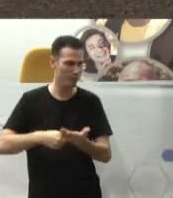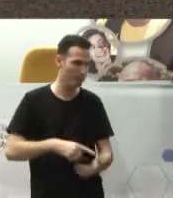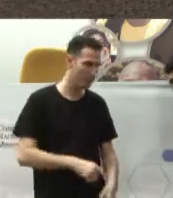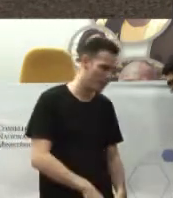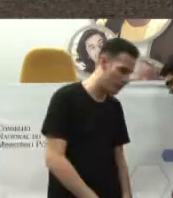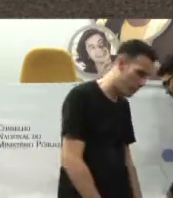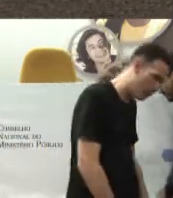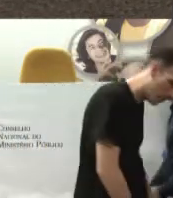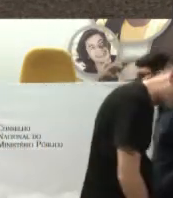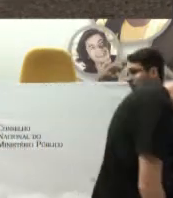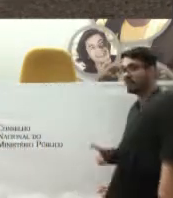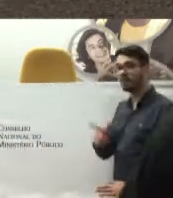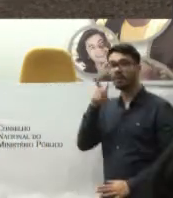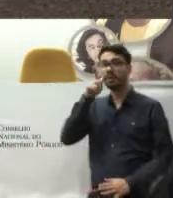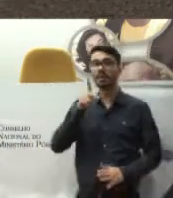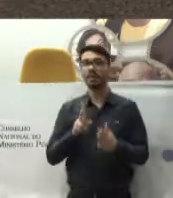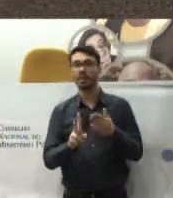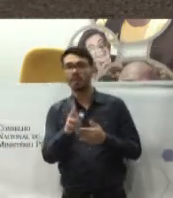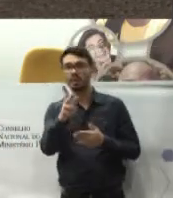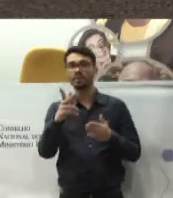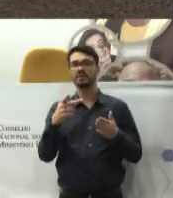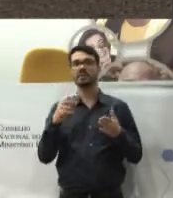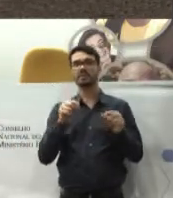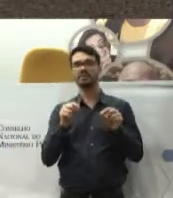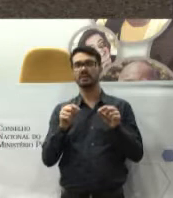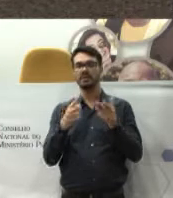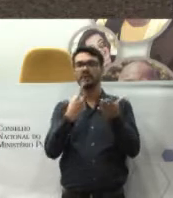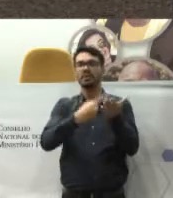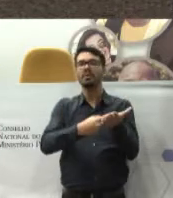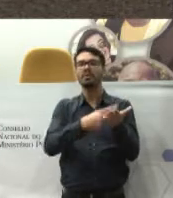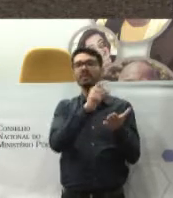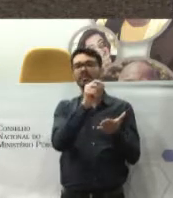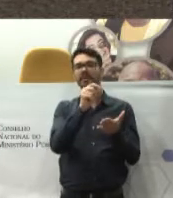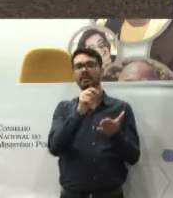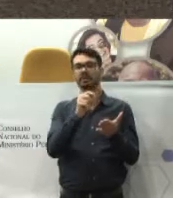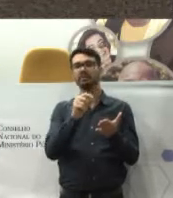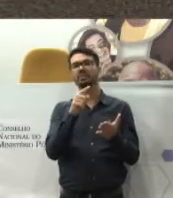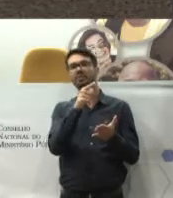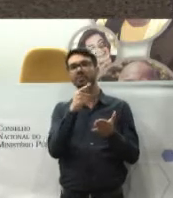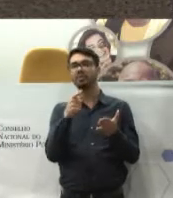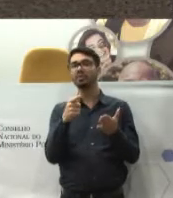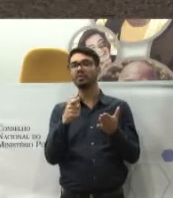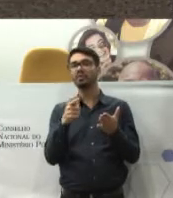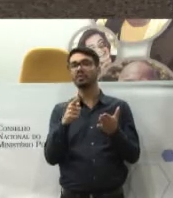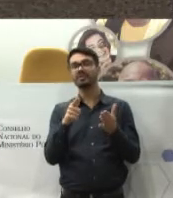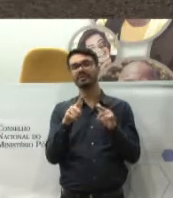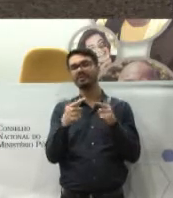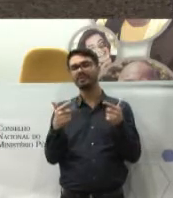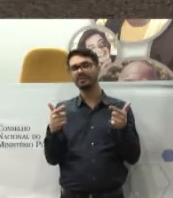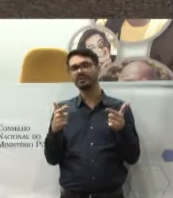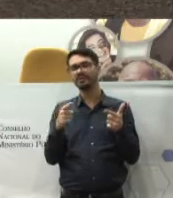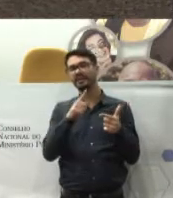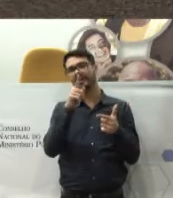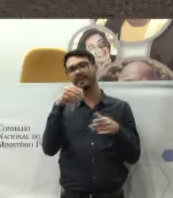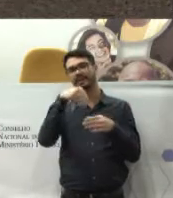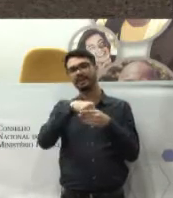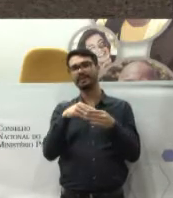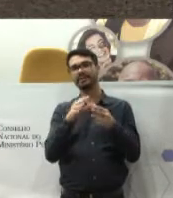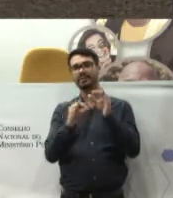para prosseguimento de um cumprimento de algo que ainda que não mais existe no mundo